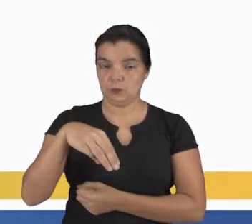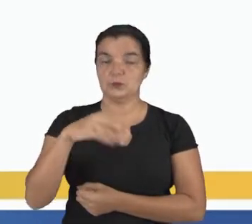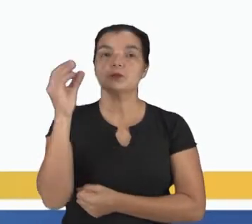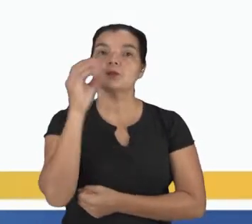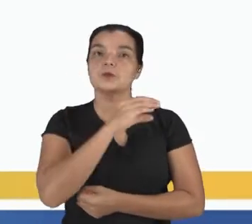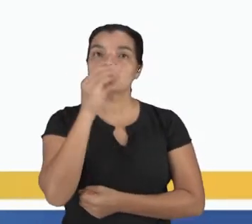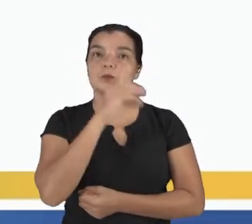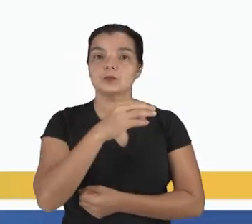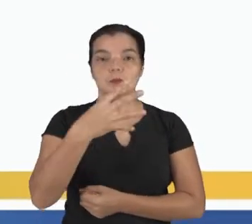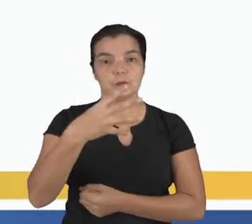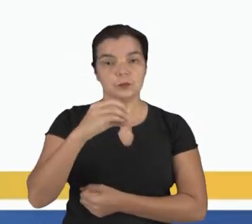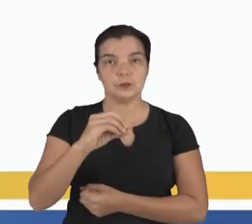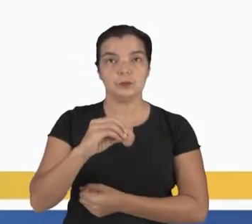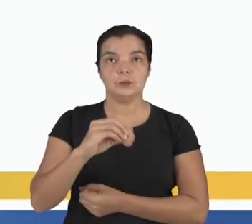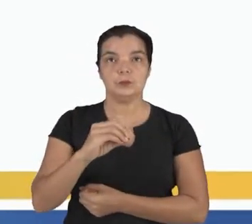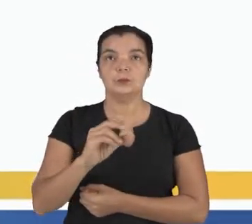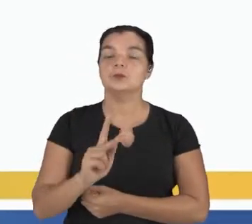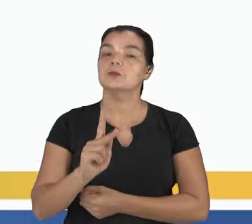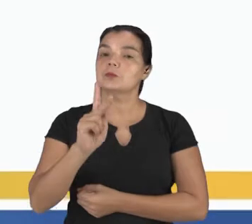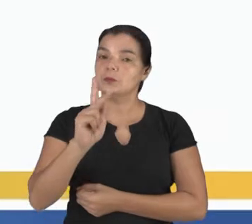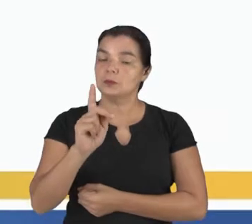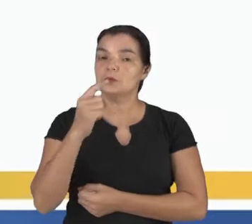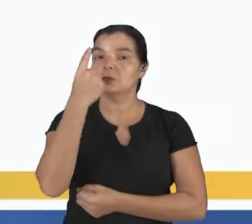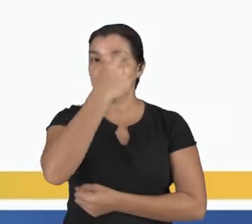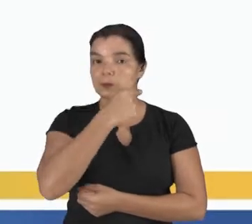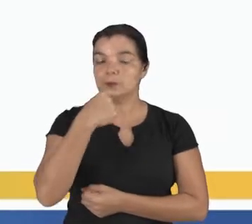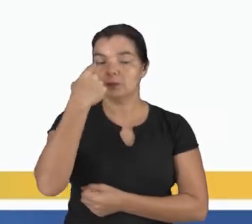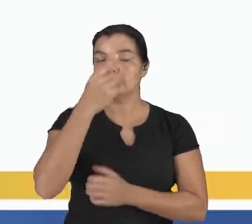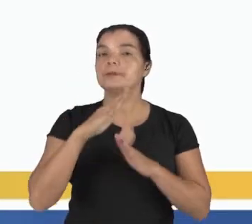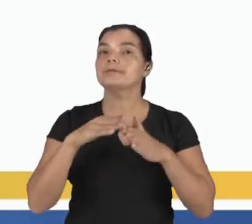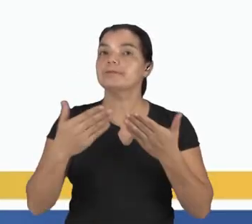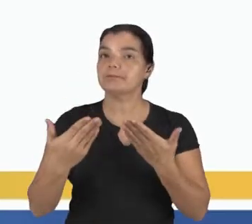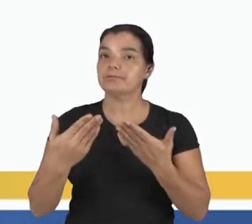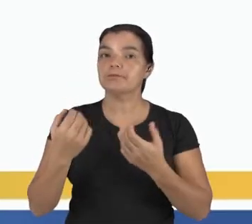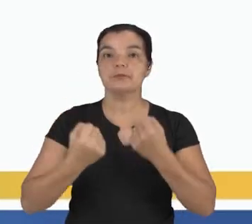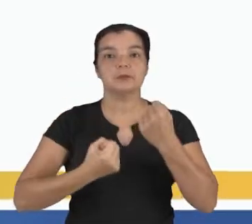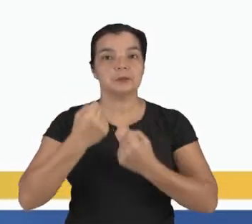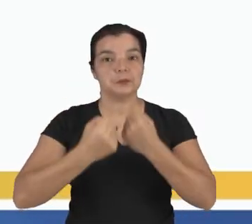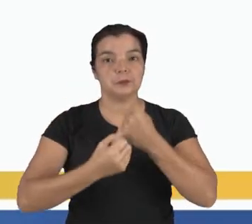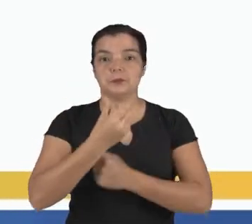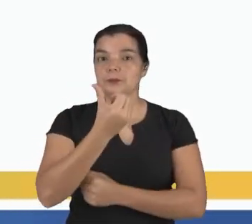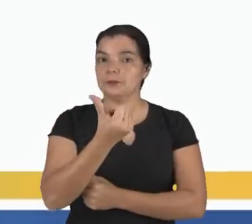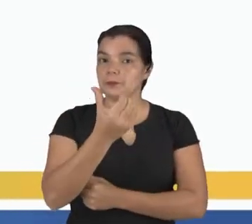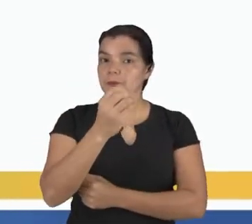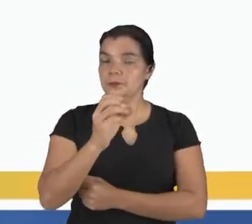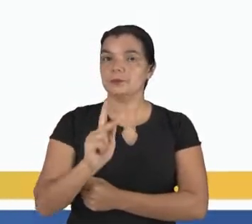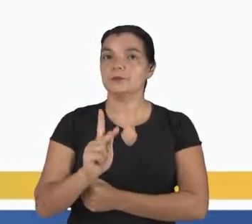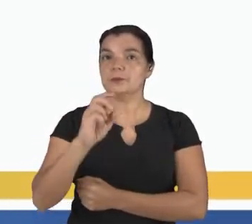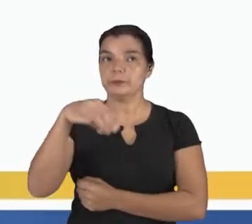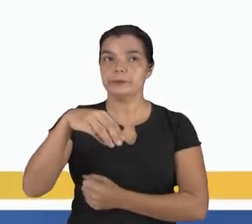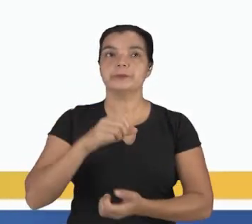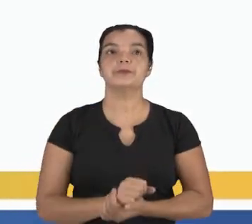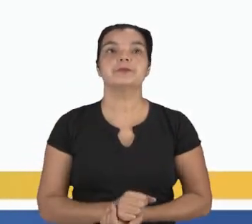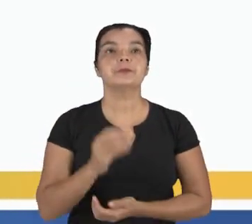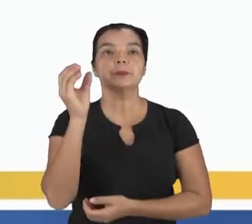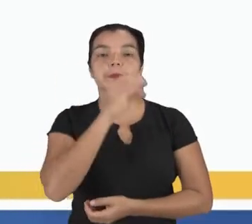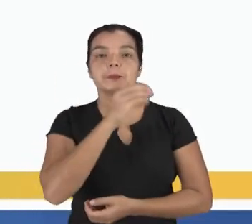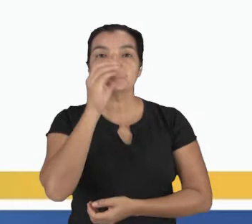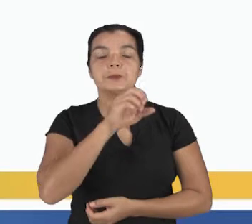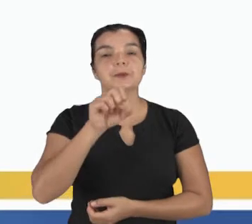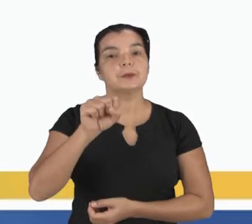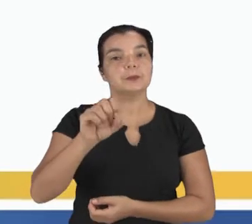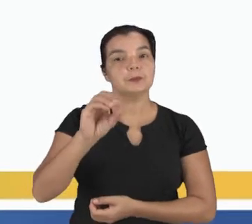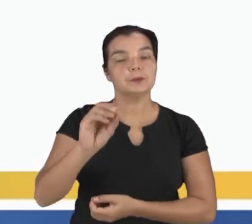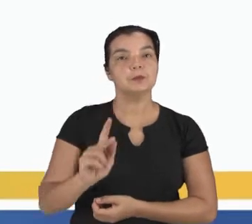de 40 km por hora, então percorrerá 160 km a uma velocidade